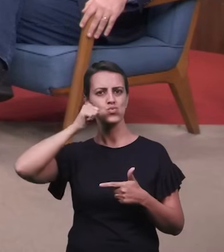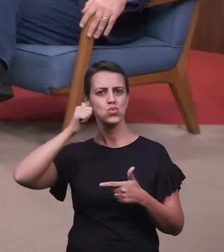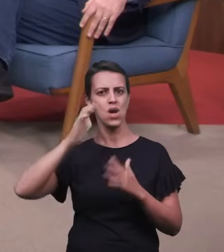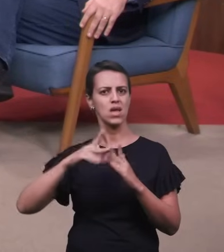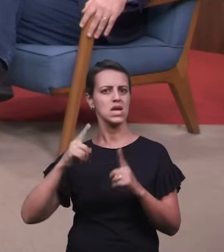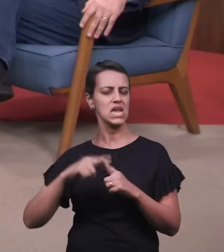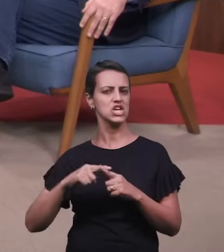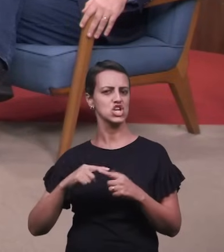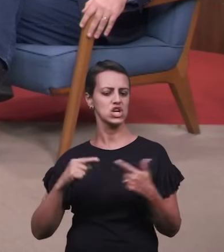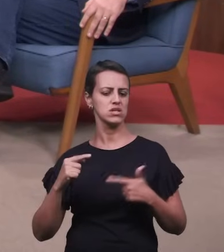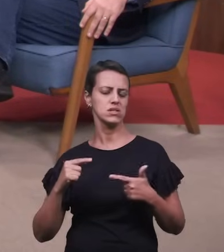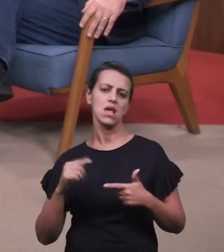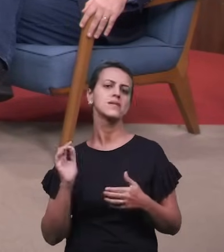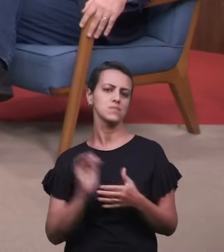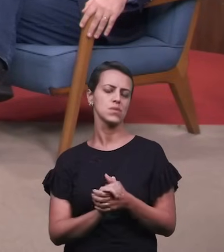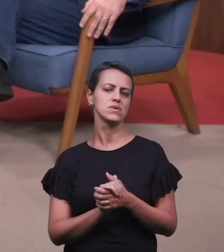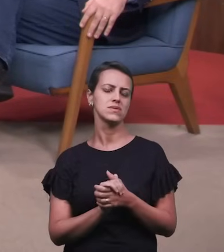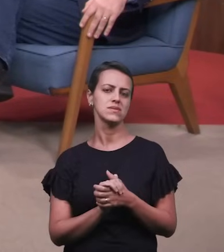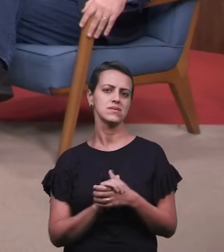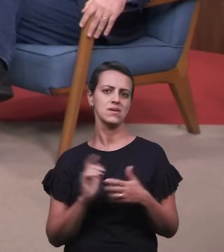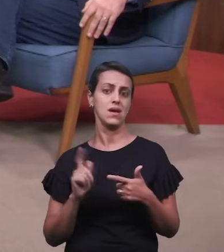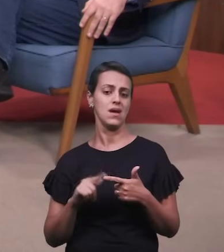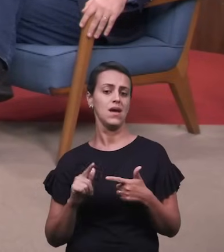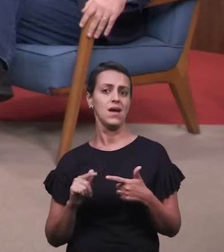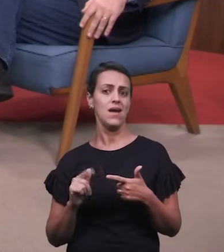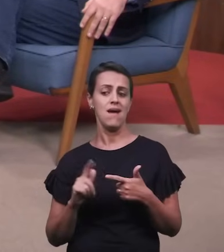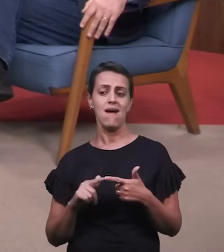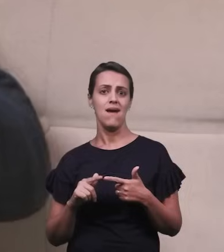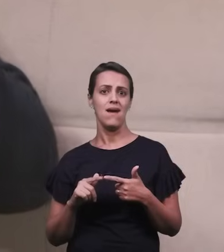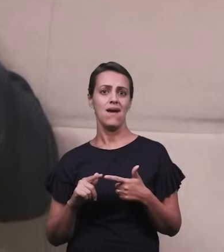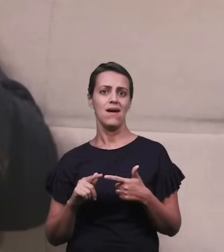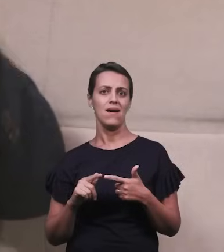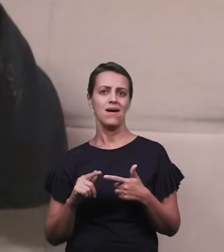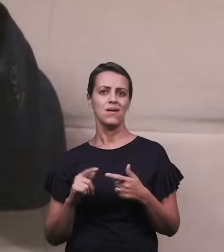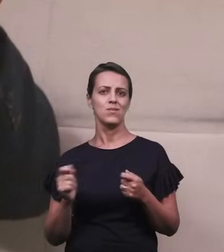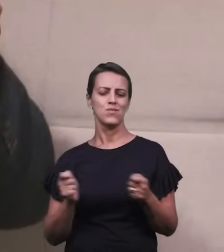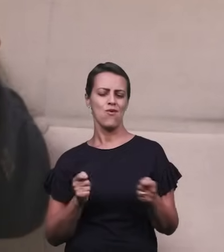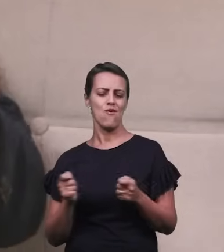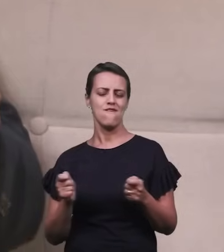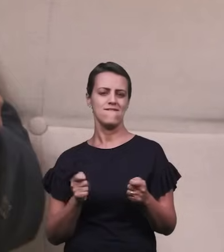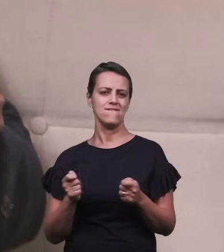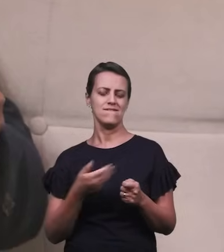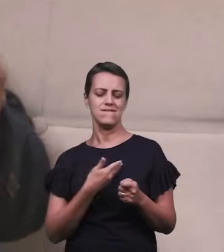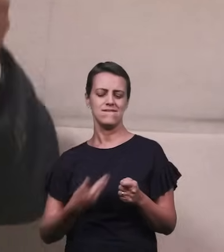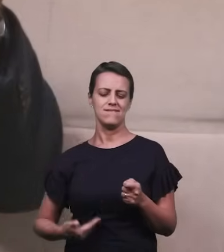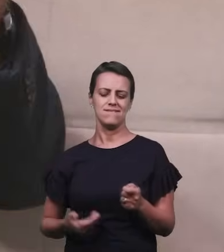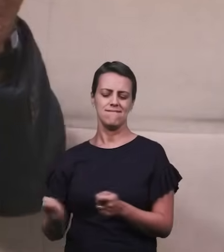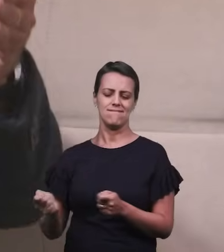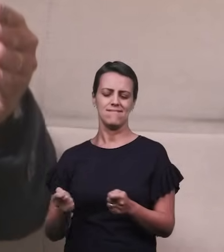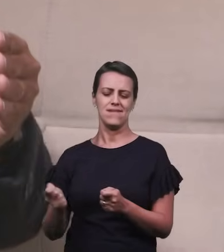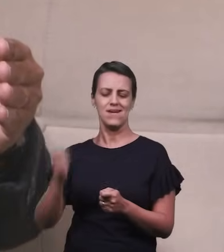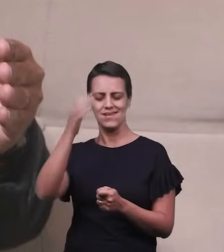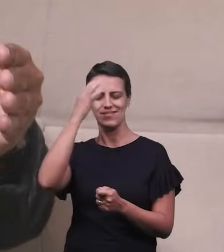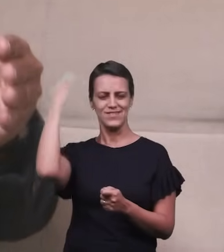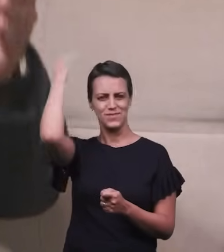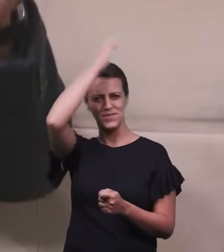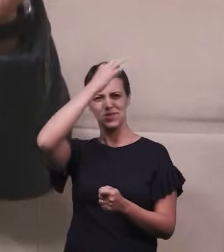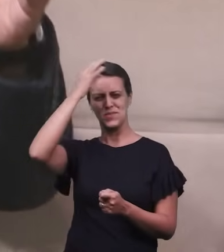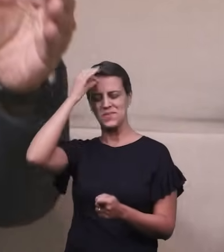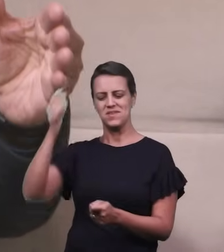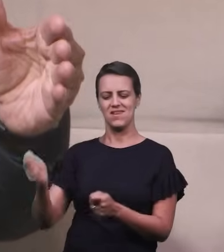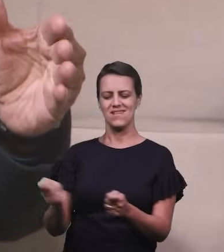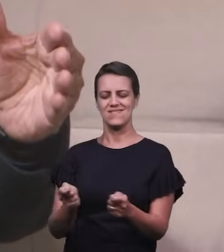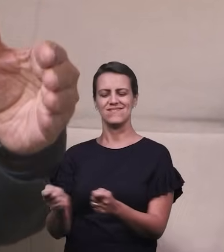Isso significa que essa esposa, que é a igreja fiel, ela é governada, ela é dirigida, ela